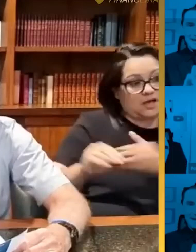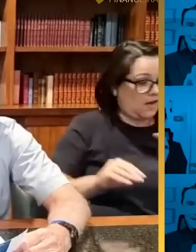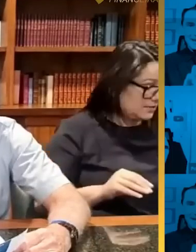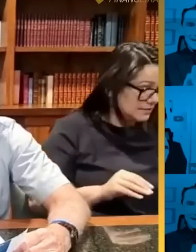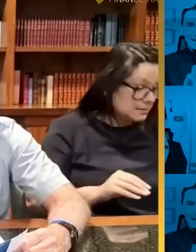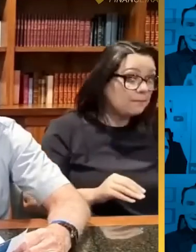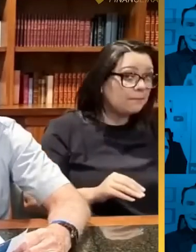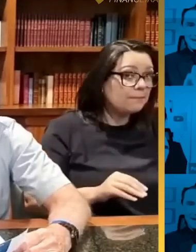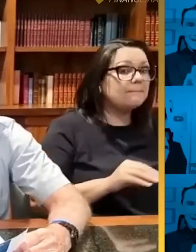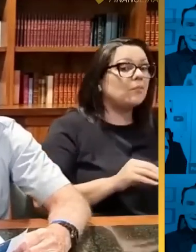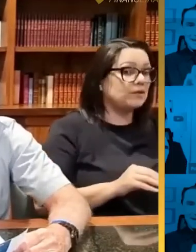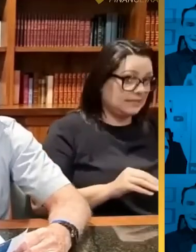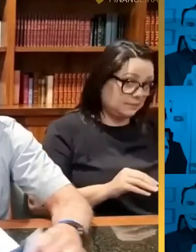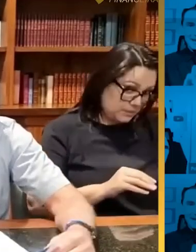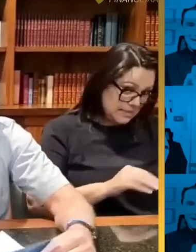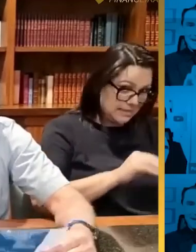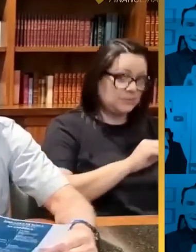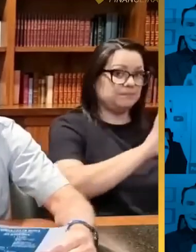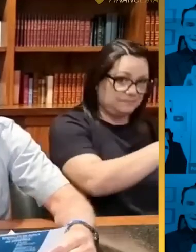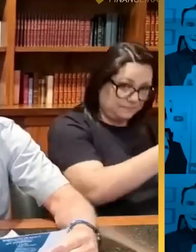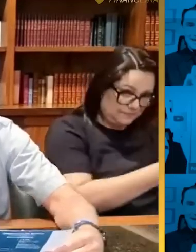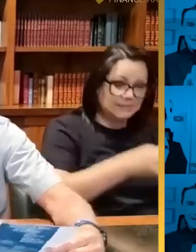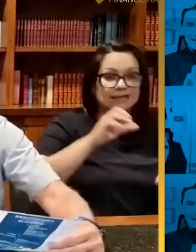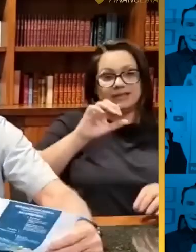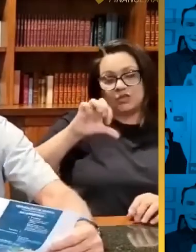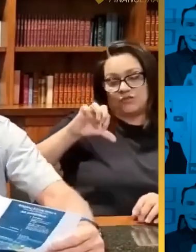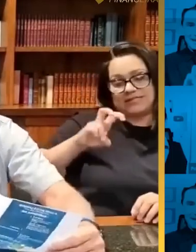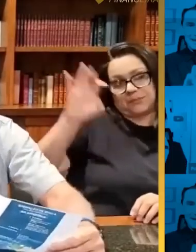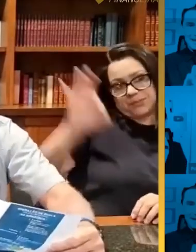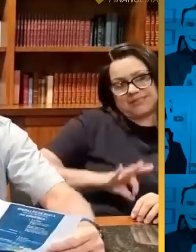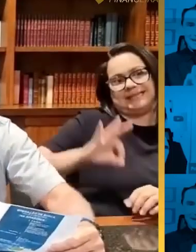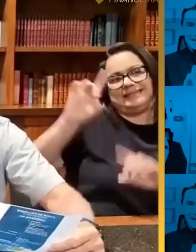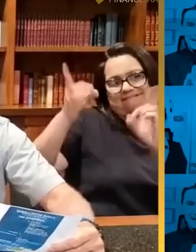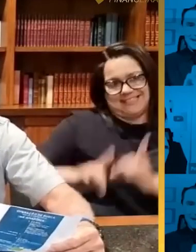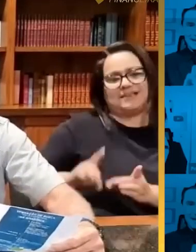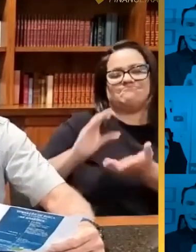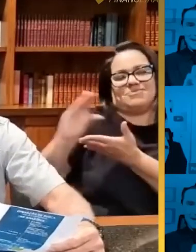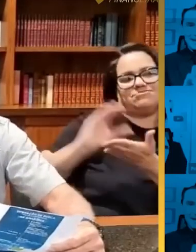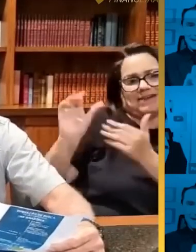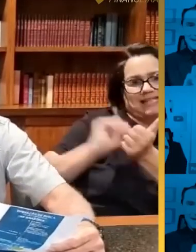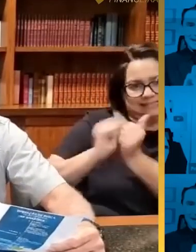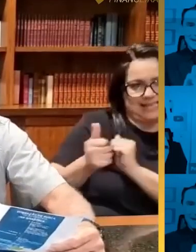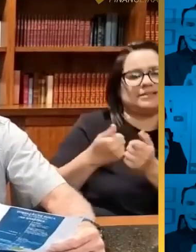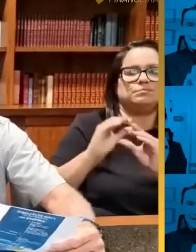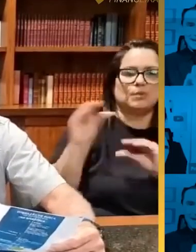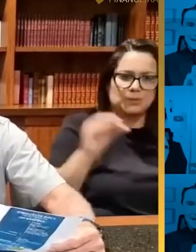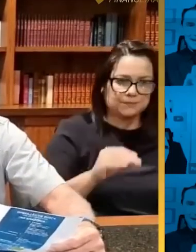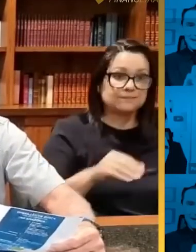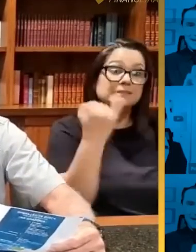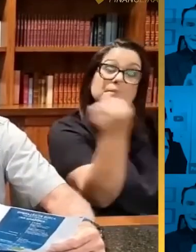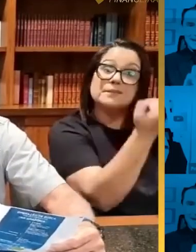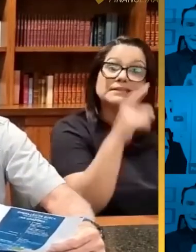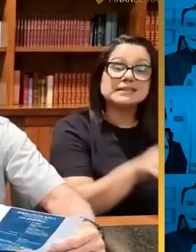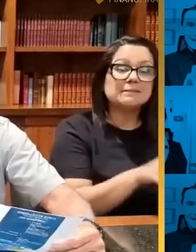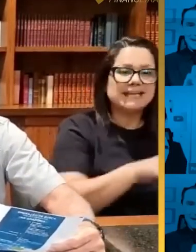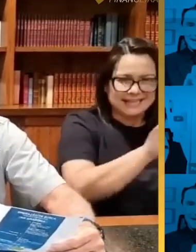outros países já entraram em contato com a gente para copiar. E um adendo também bacana do Auxílio Brasil, presidente, é que essas crianças que participaram do